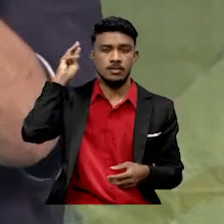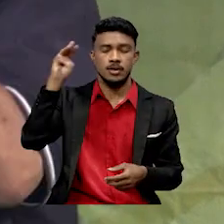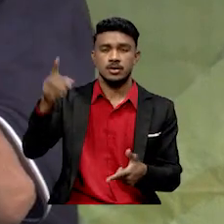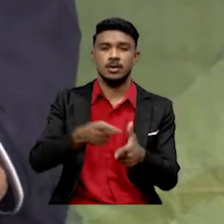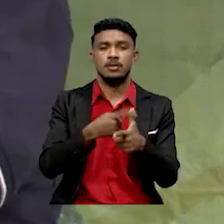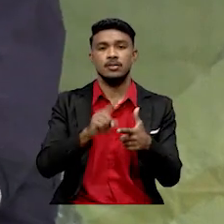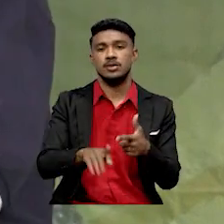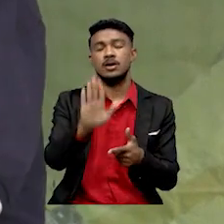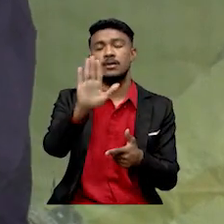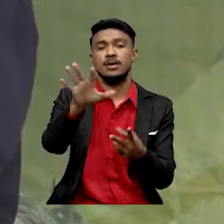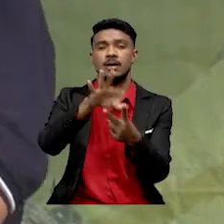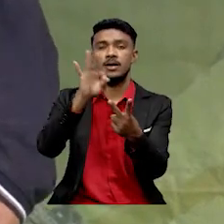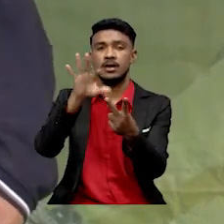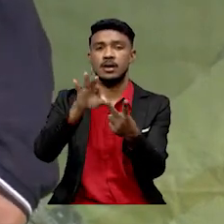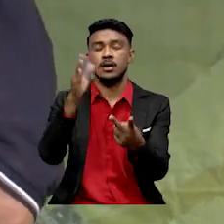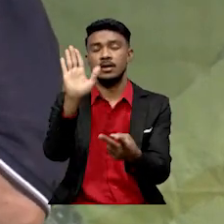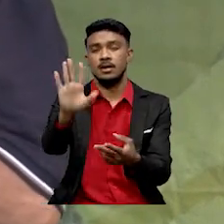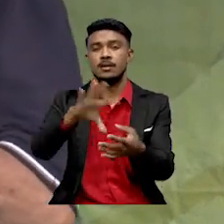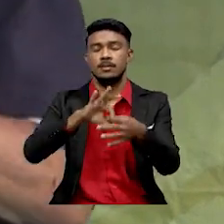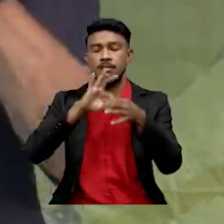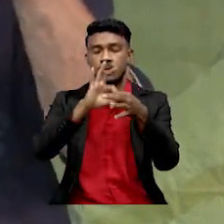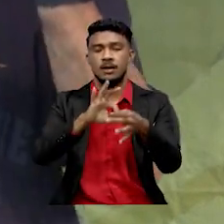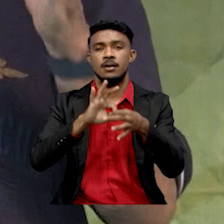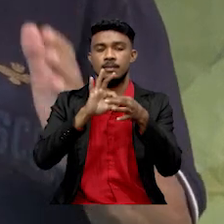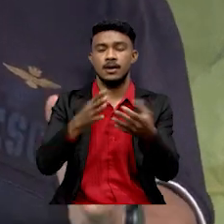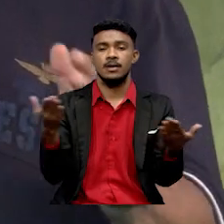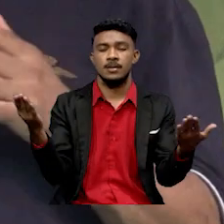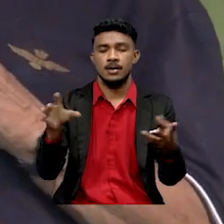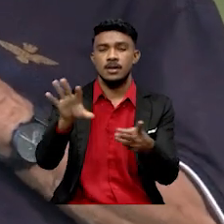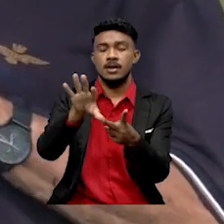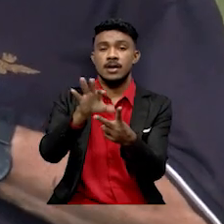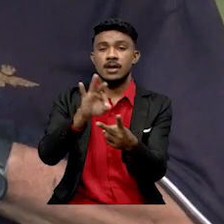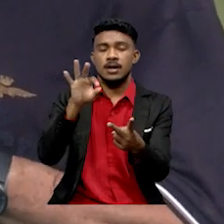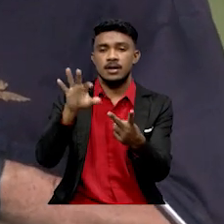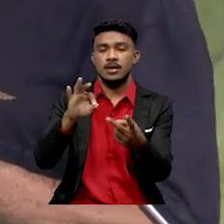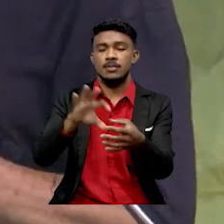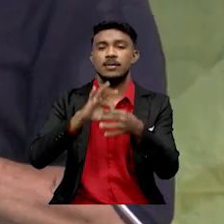nem aquele, nem a equipa, nem aquele membro de governo.